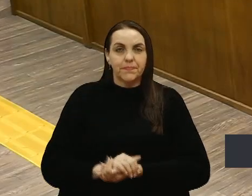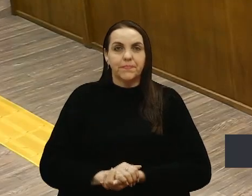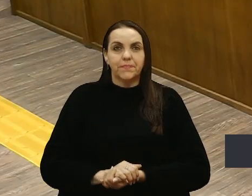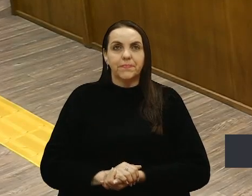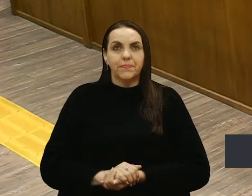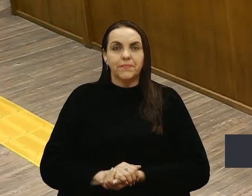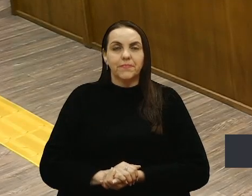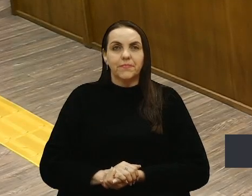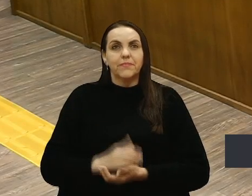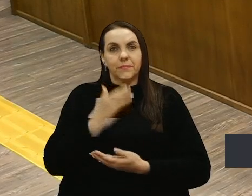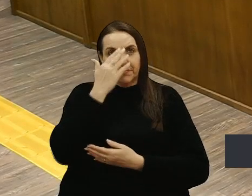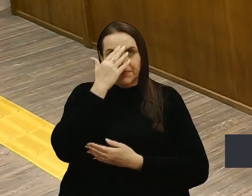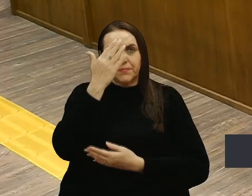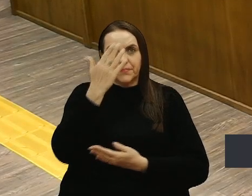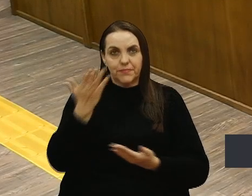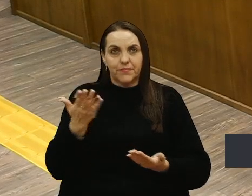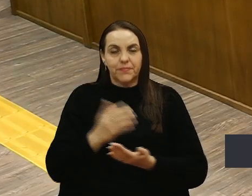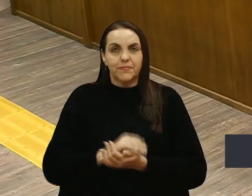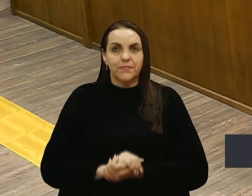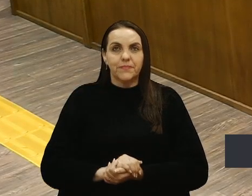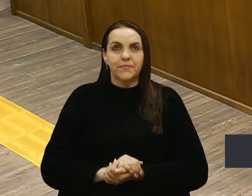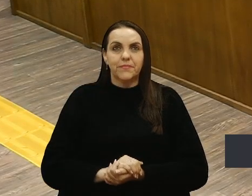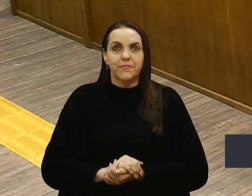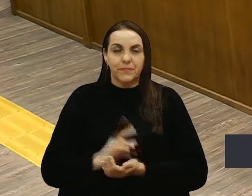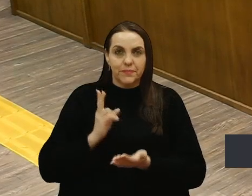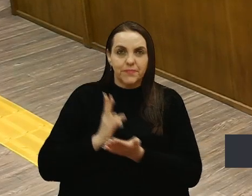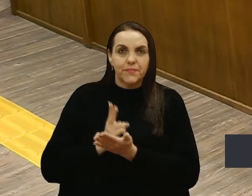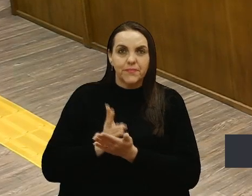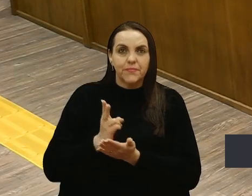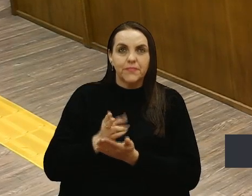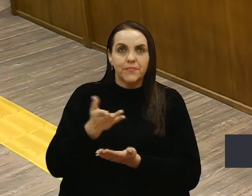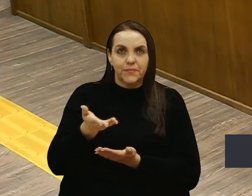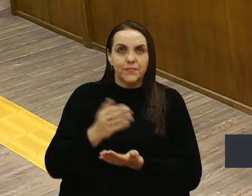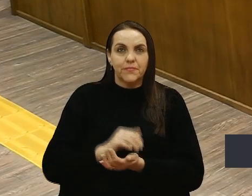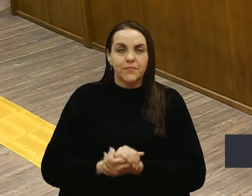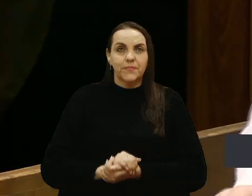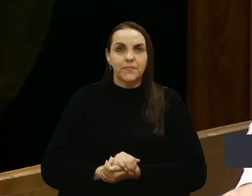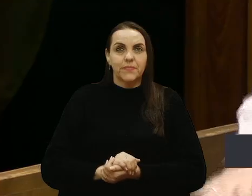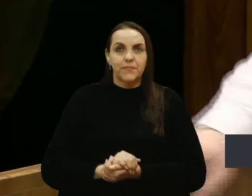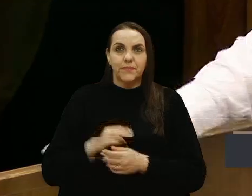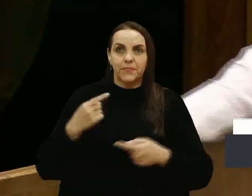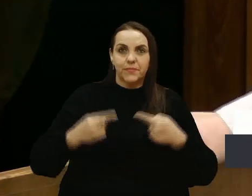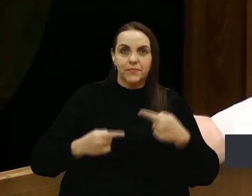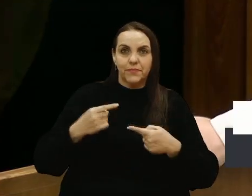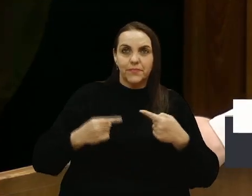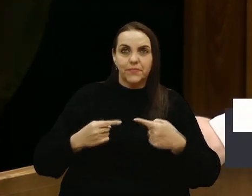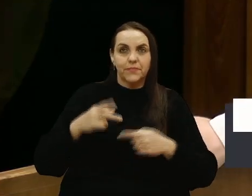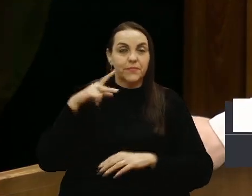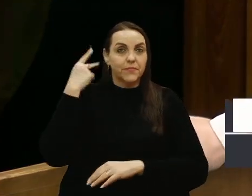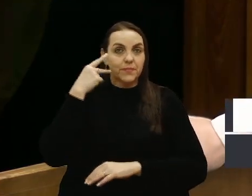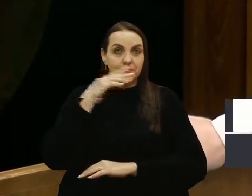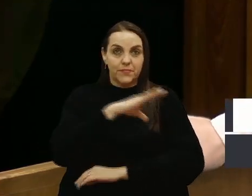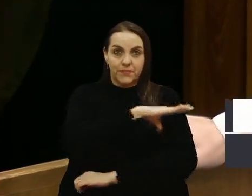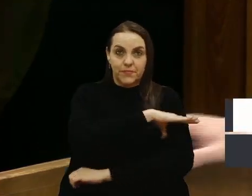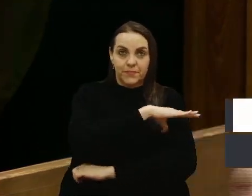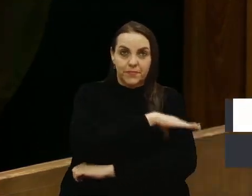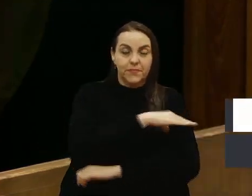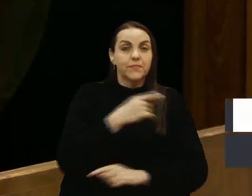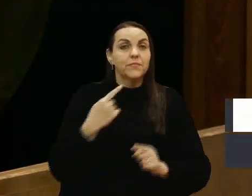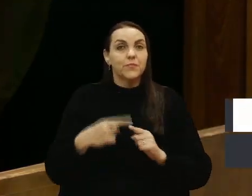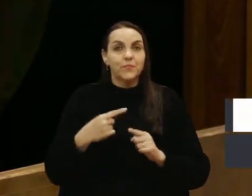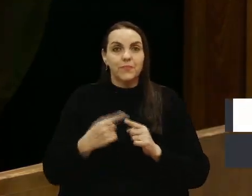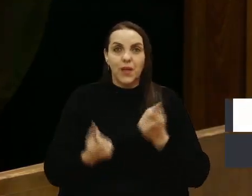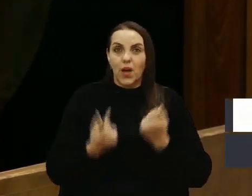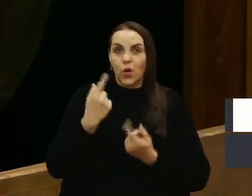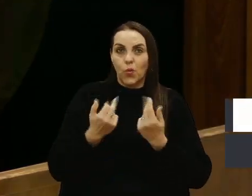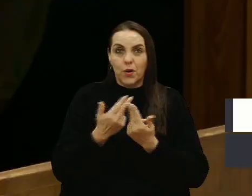Muito obrigado aos vereadores que permanecem aqui. Eu sigo nesse diálogo com o vereador Ramon, porque algumas coisas